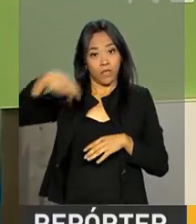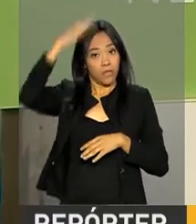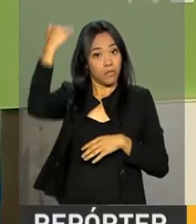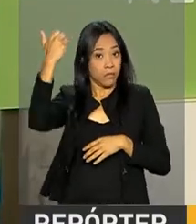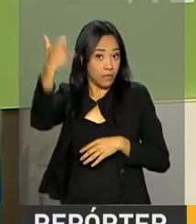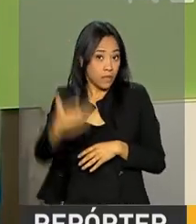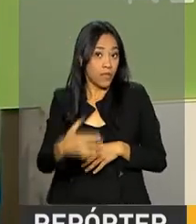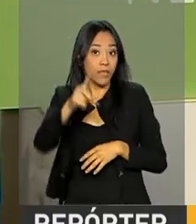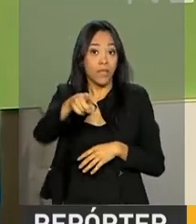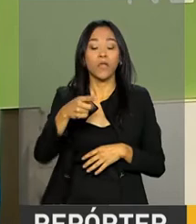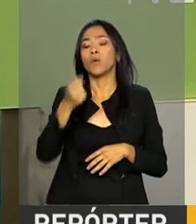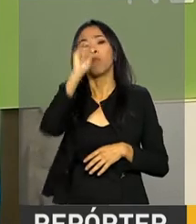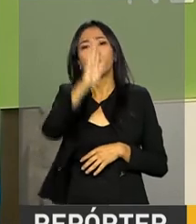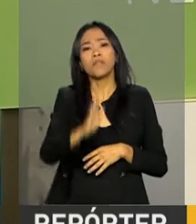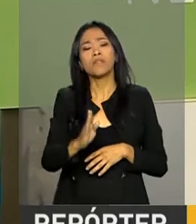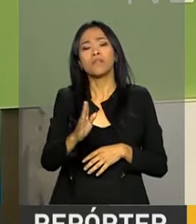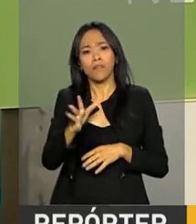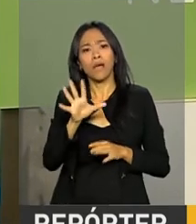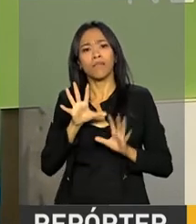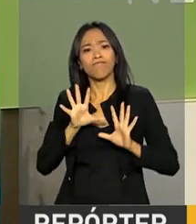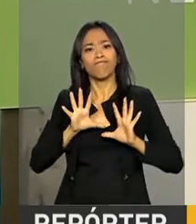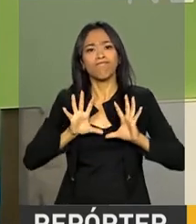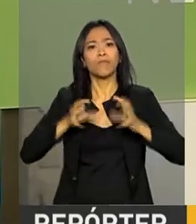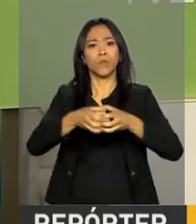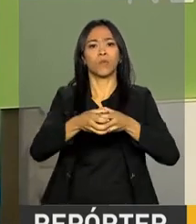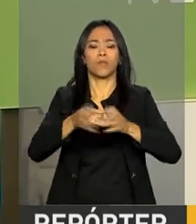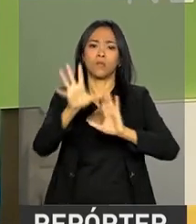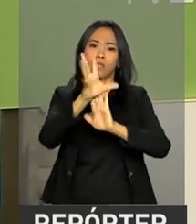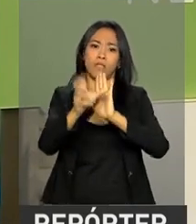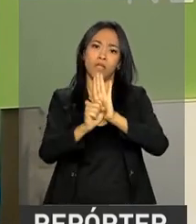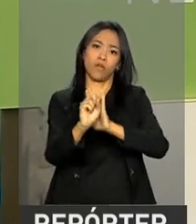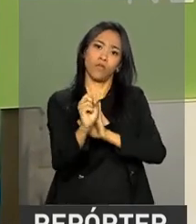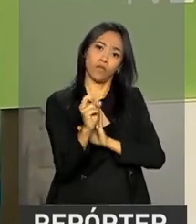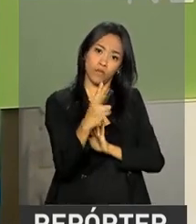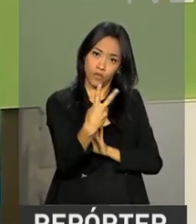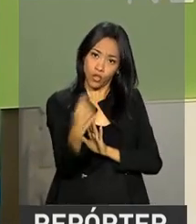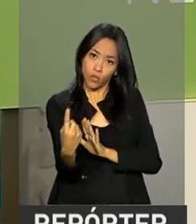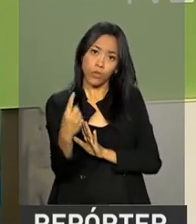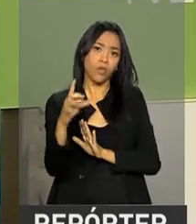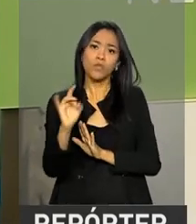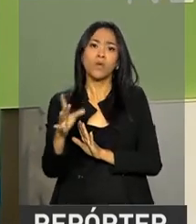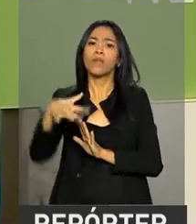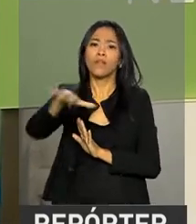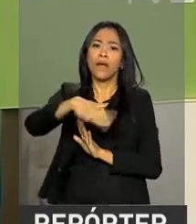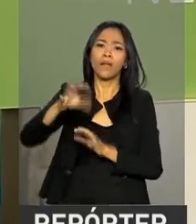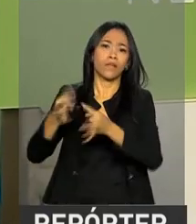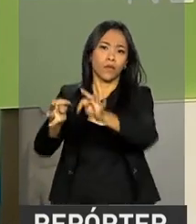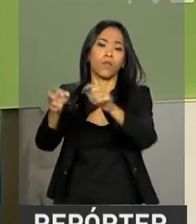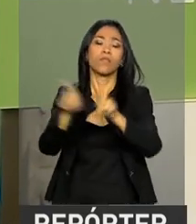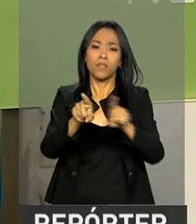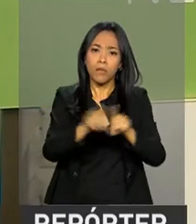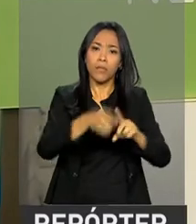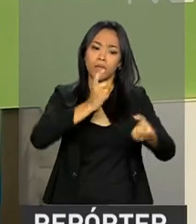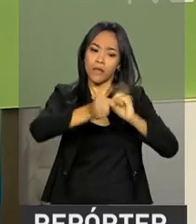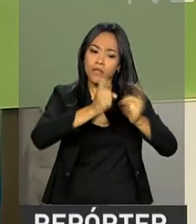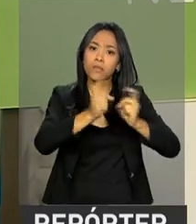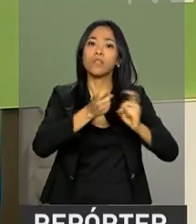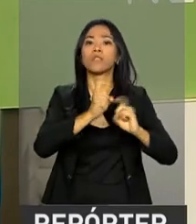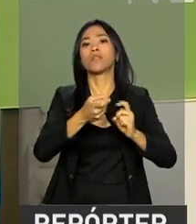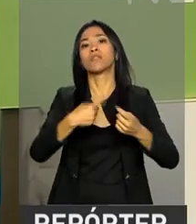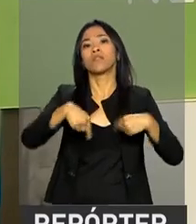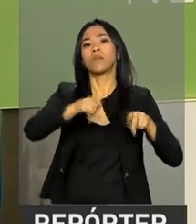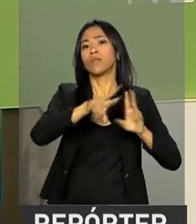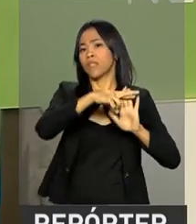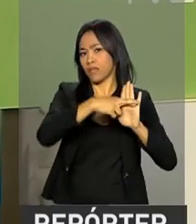o brasil no século 21 não só do ponto de vista tecnológico mas também no da gestão pública e na modernização das regras estruturais